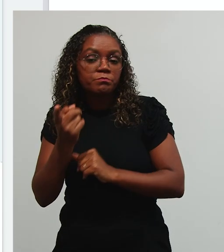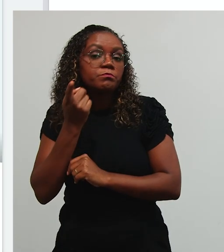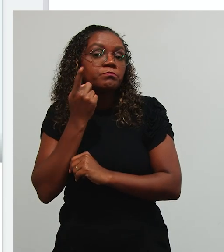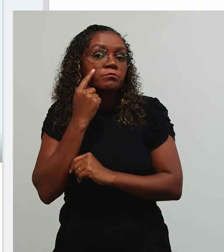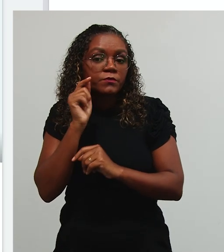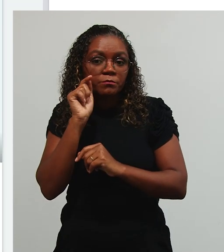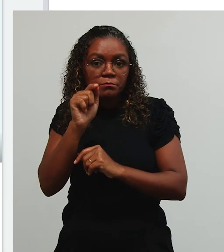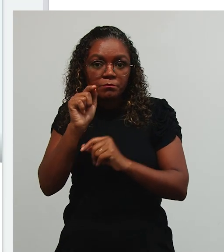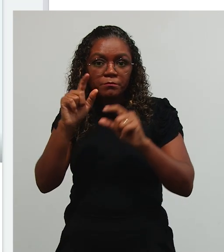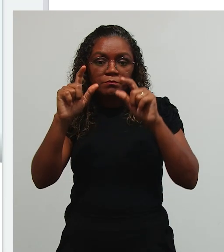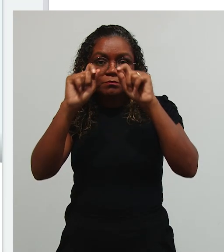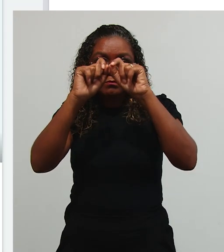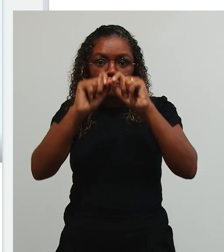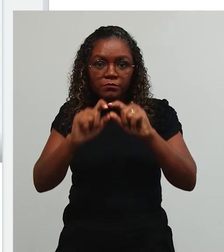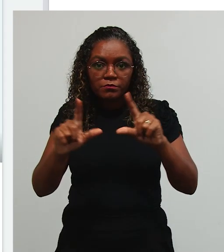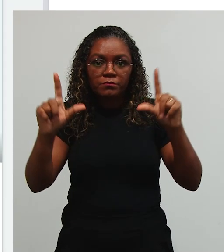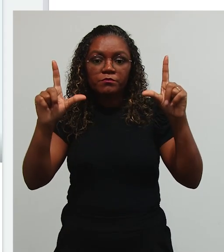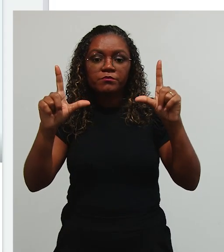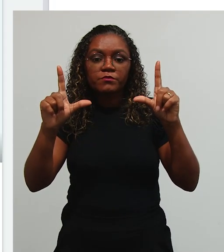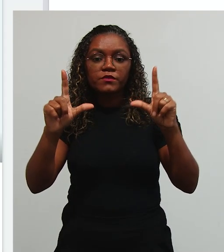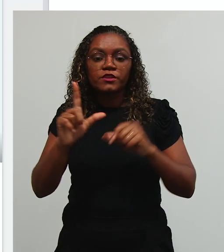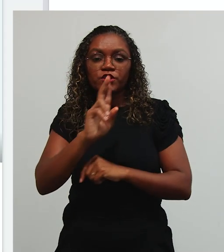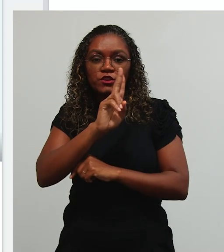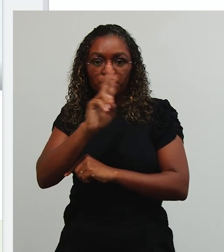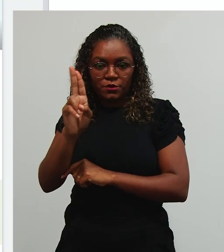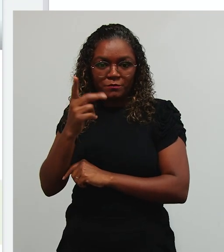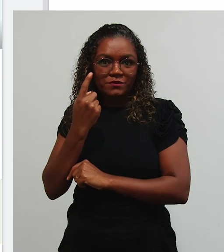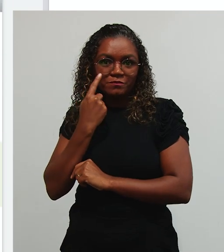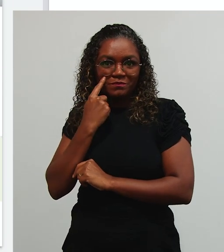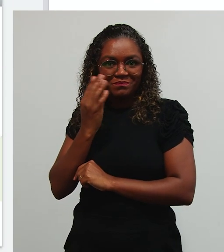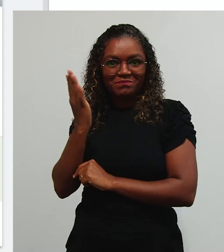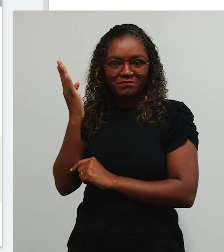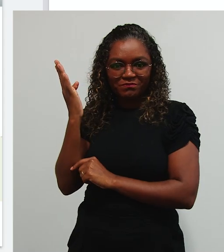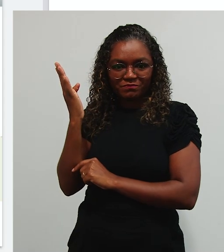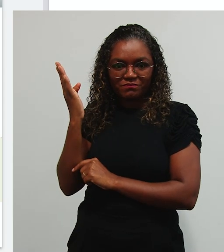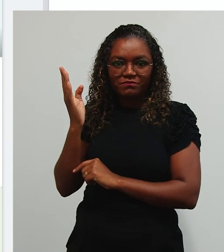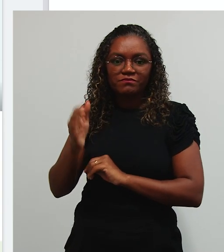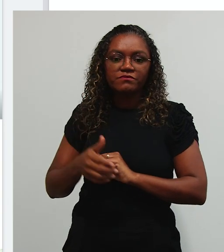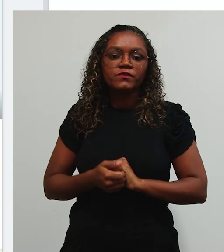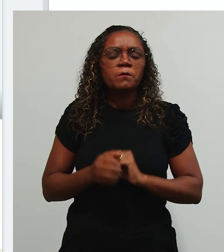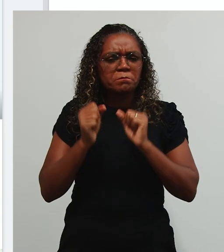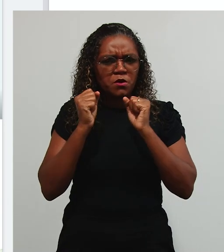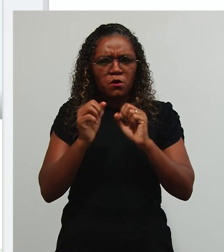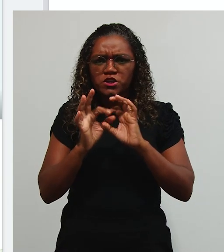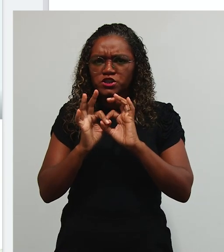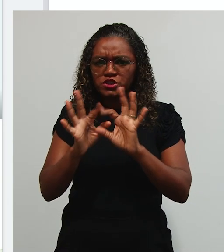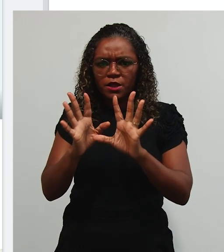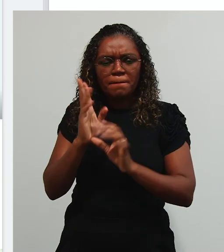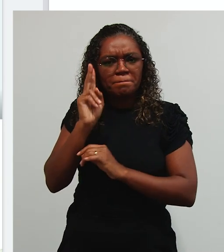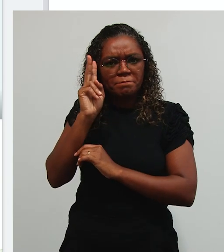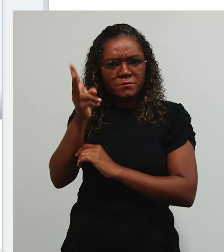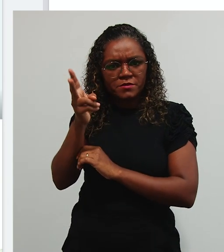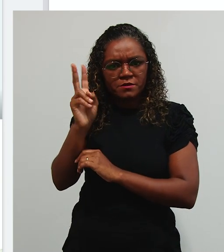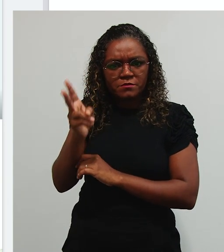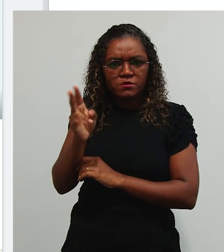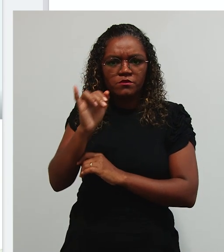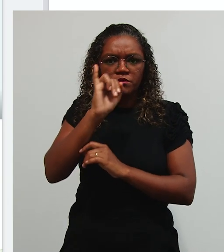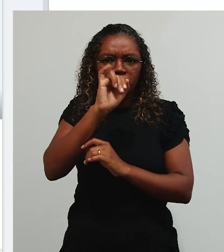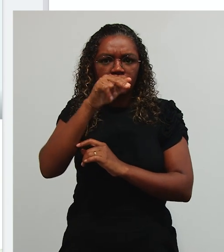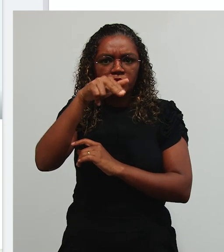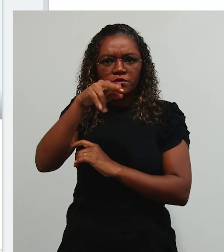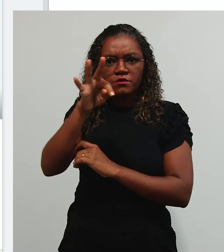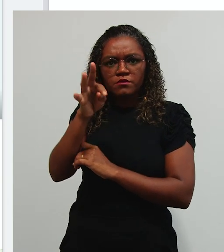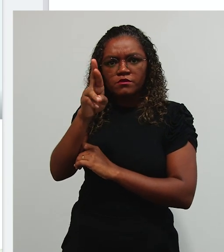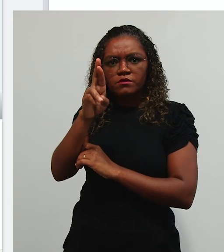da introdução, aqui já tem um nome, certo? Você pode deixar esse nome aqui em cima, que é onde ele vai ficar visível,